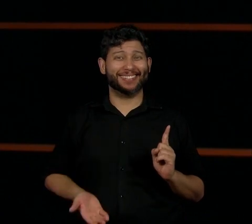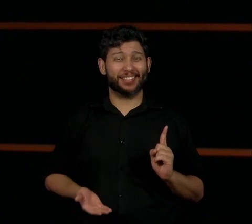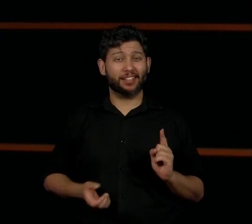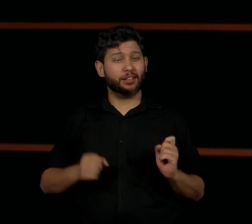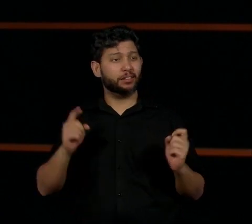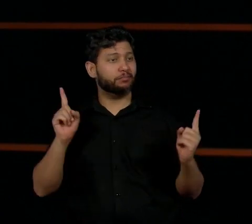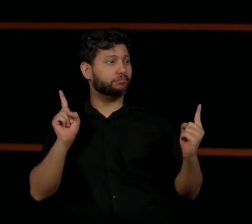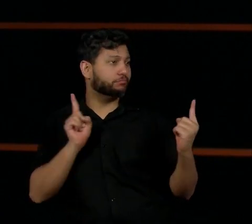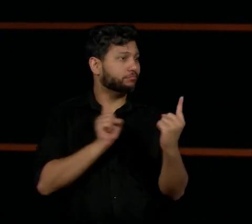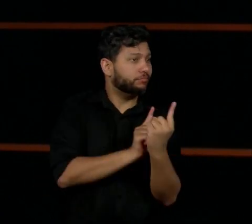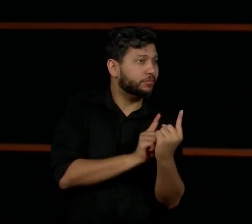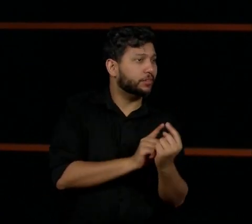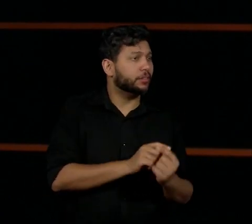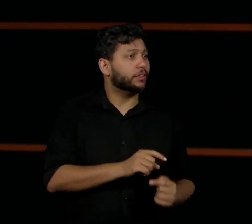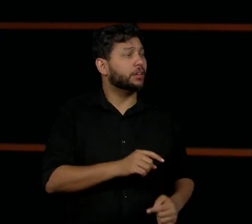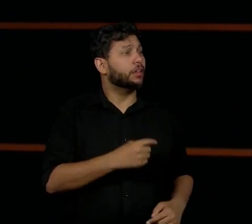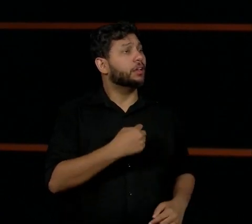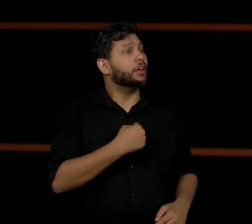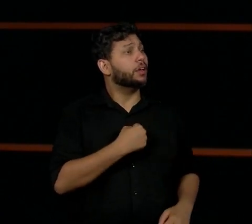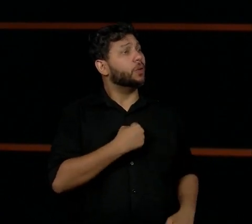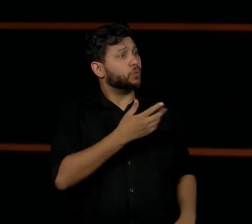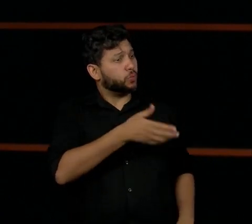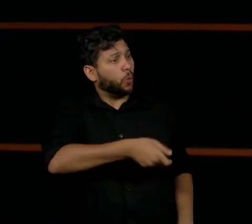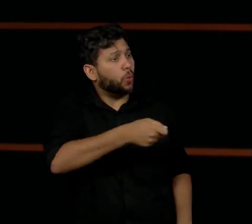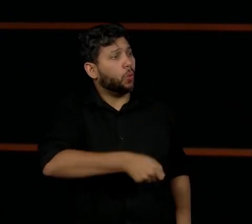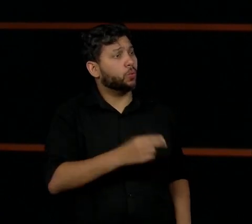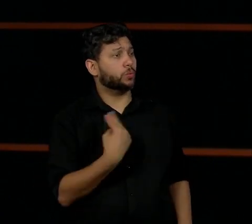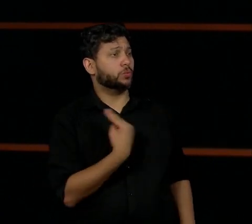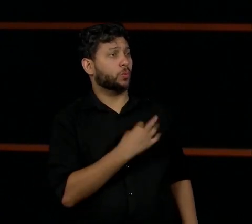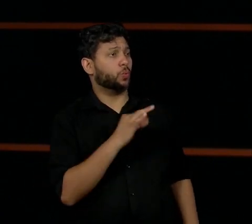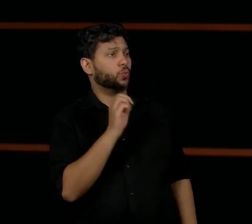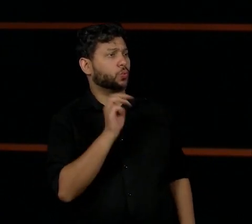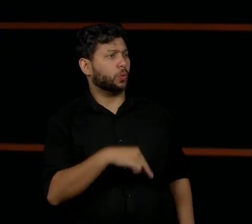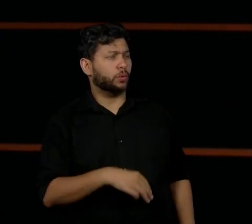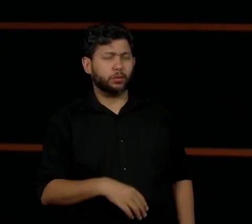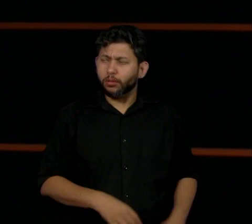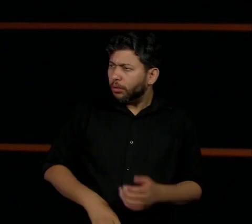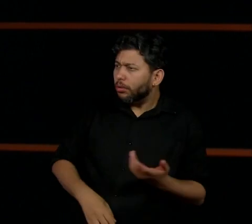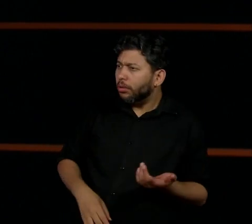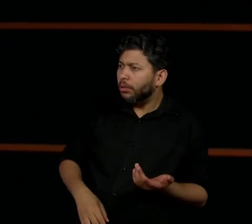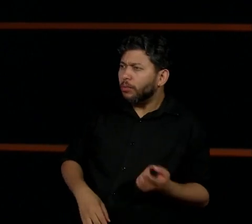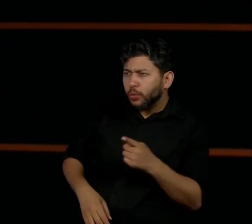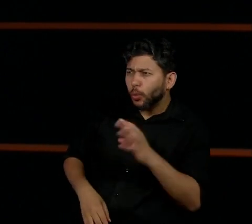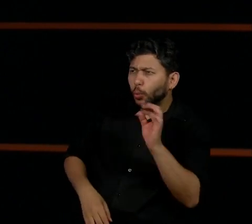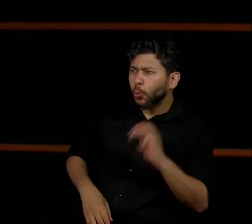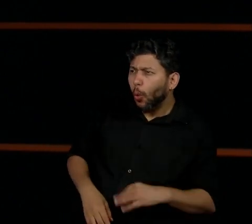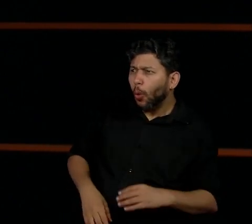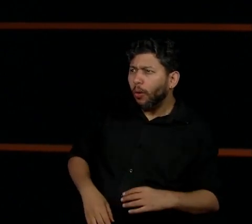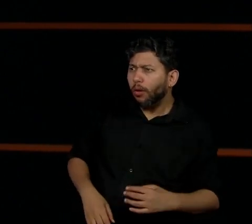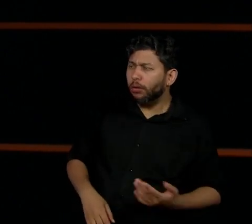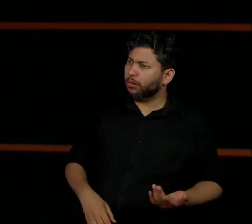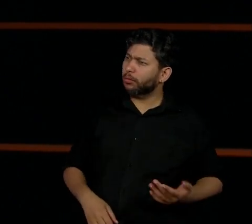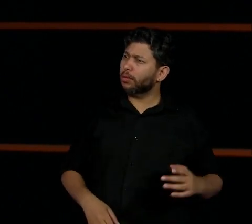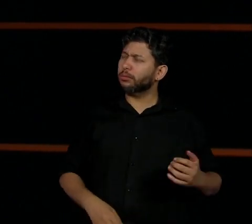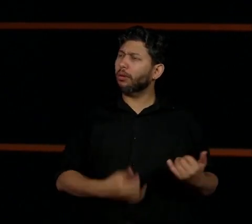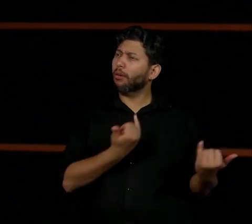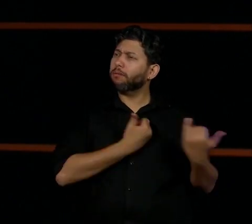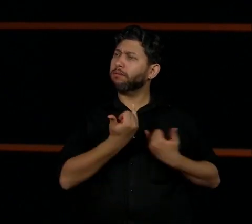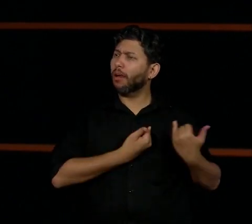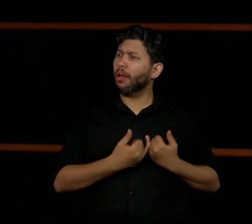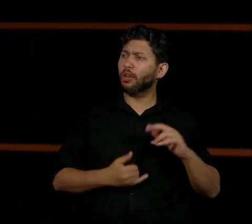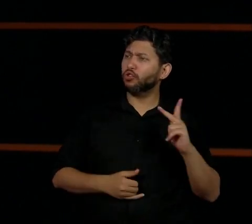digo, boa tarde, eu sou o Stepan, eu sou Tom Cavalcante. Tom Cavalcante? O Chico fala tanto que está